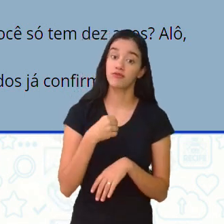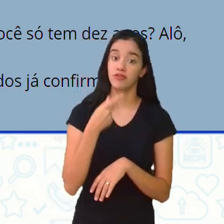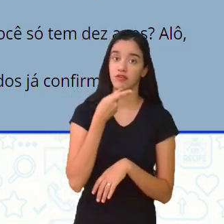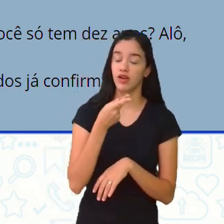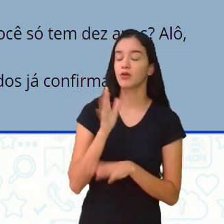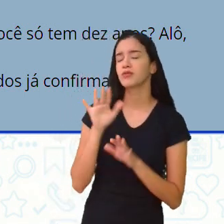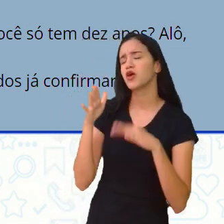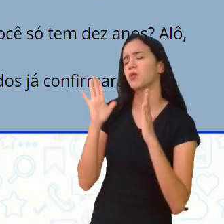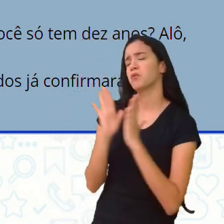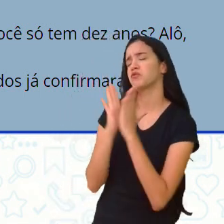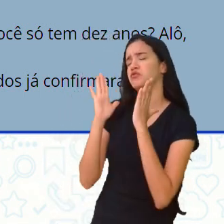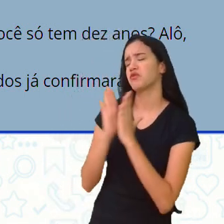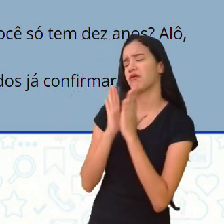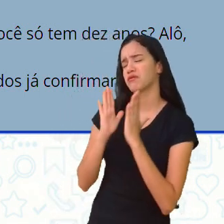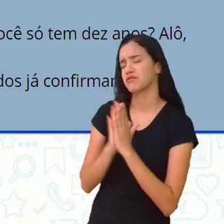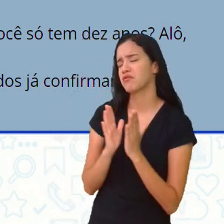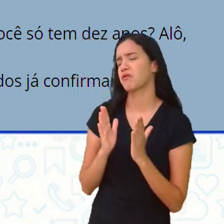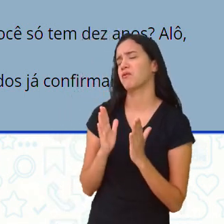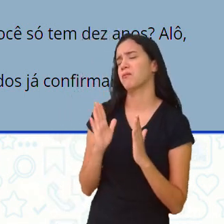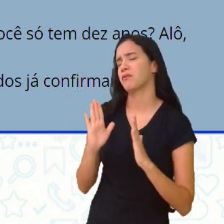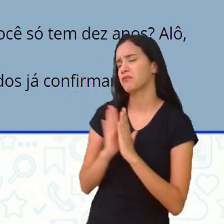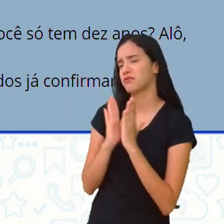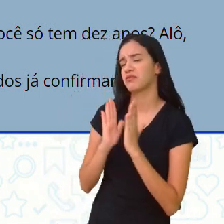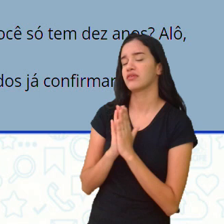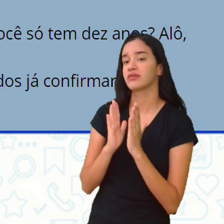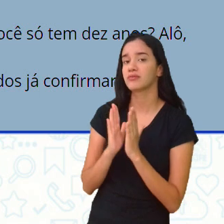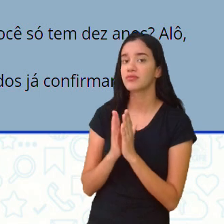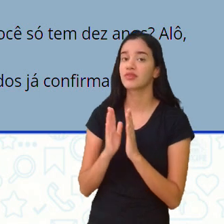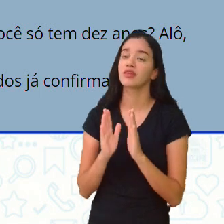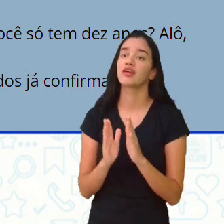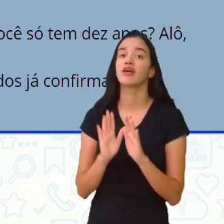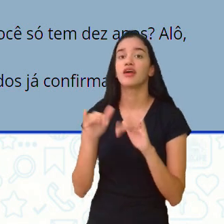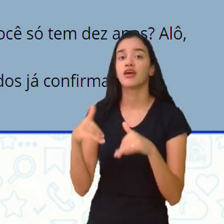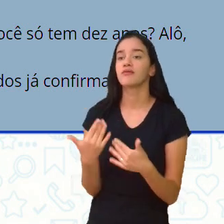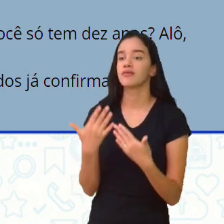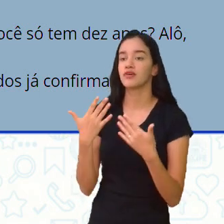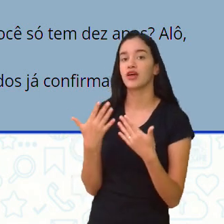por favor, me faz um